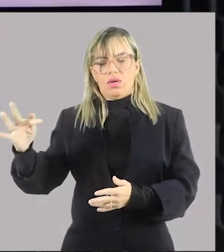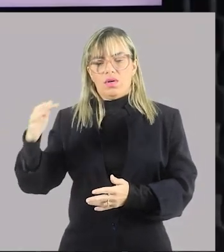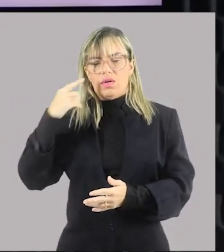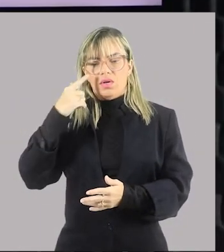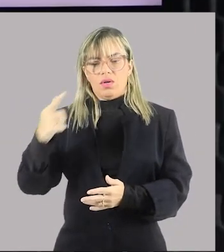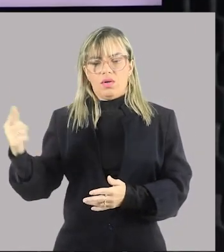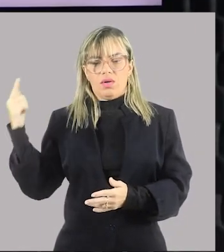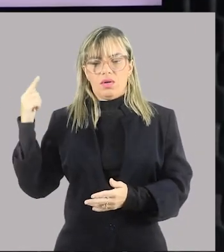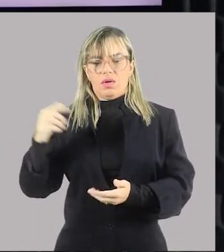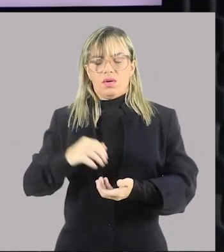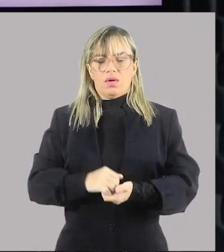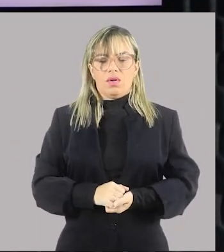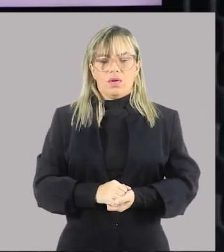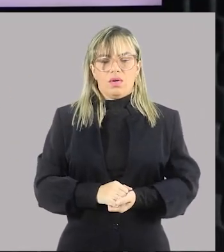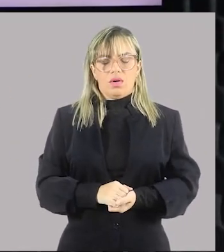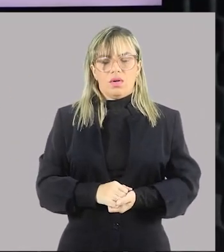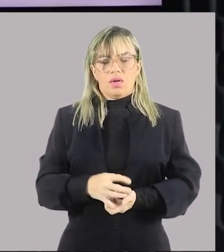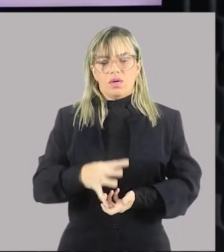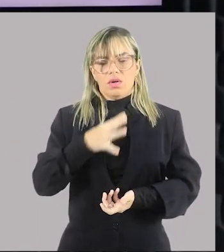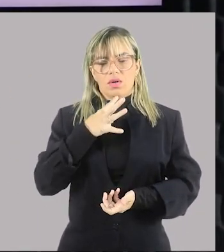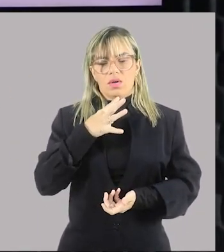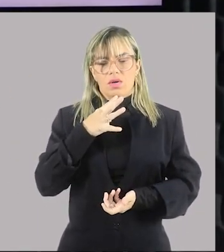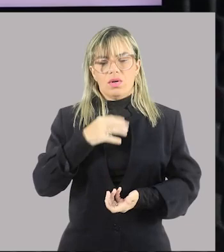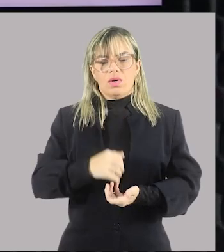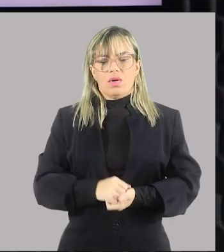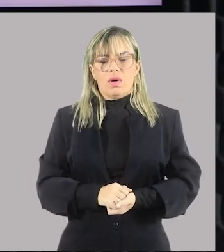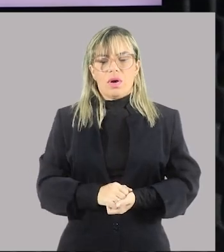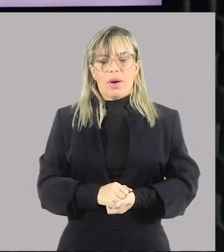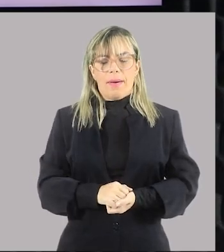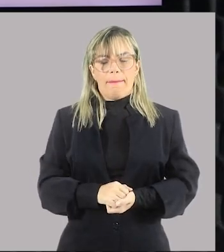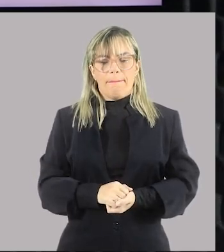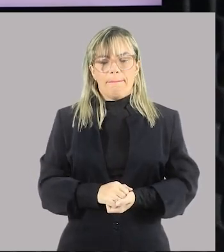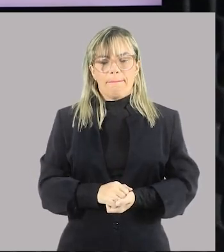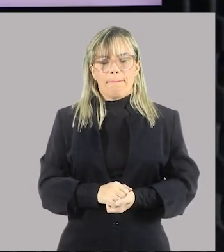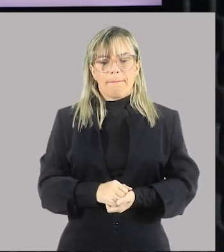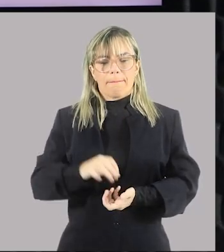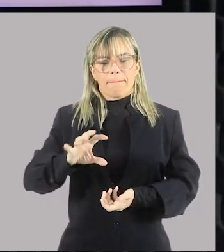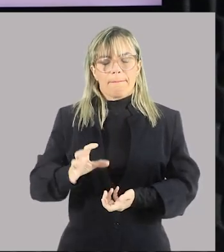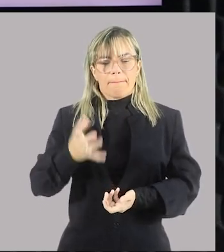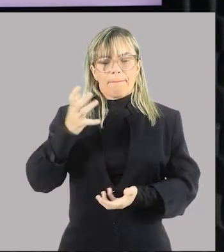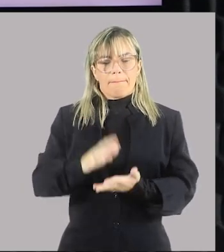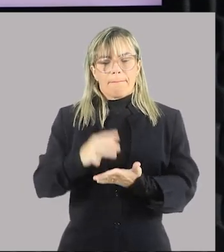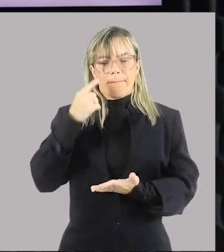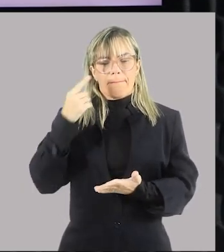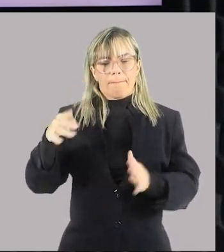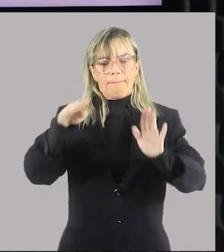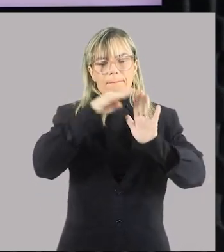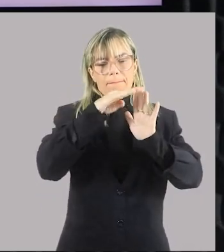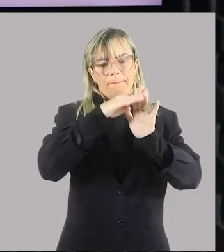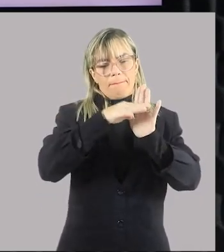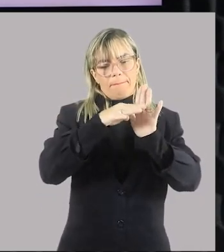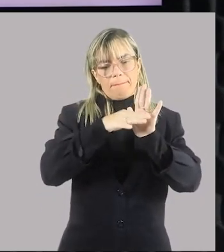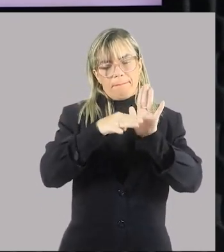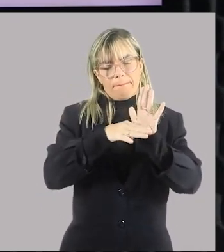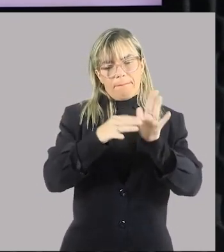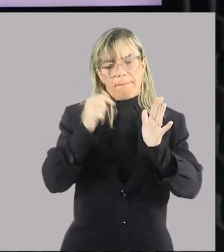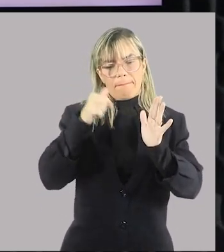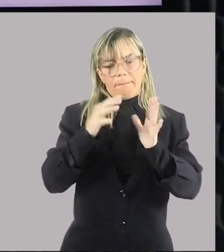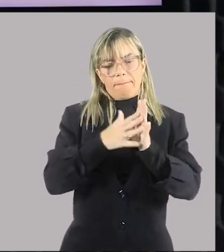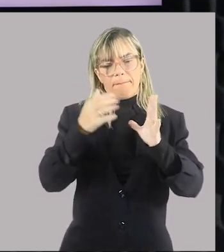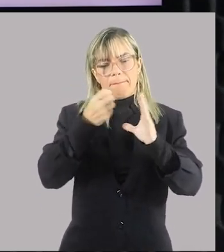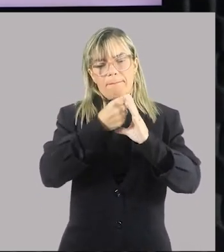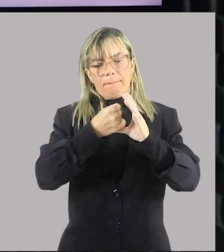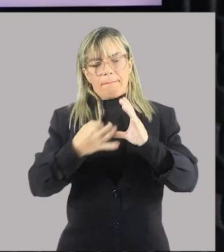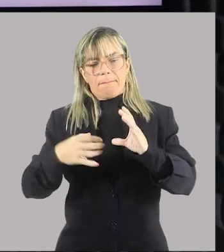sigla aí nós temos o querido e famoso PTF da vida. Bem, o que acontece? Bem aqui. Esses são fatores que, de uma